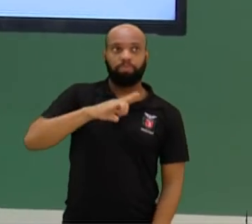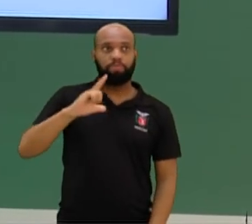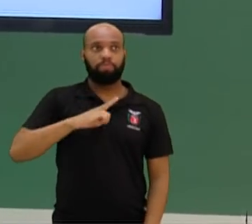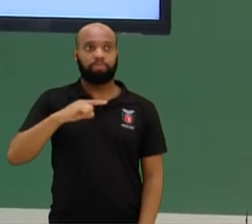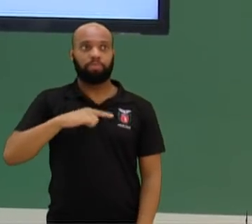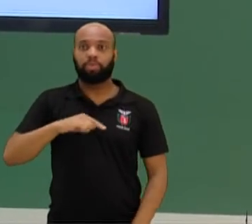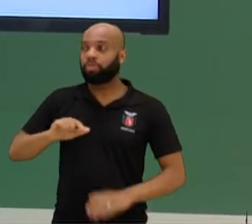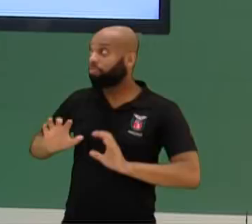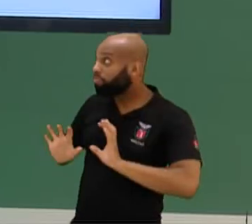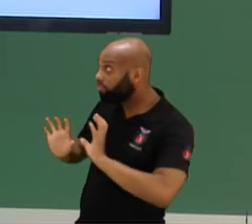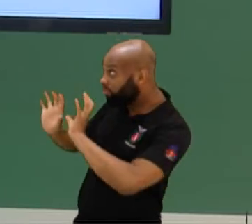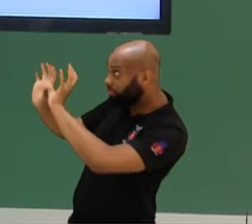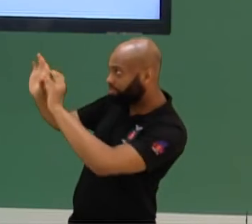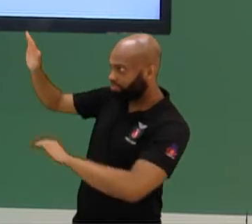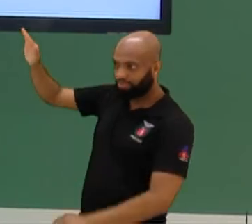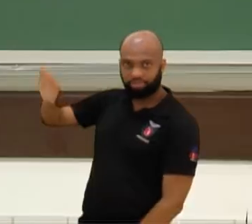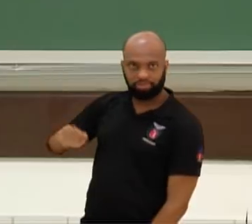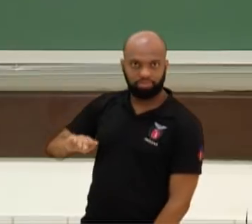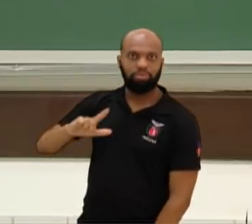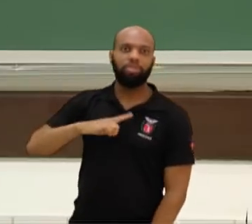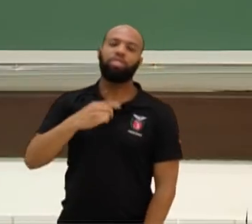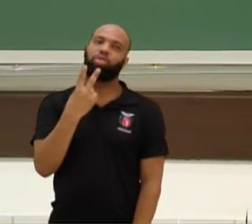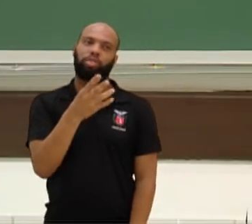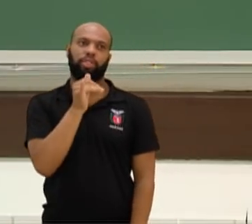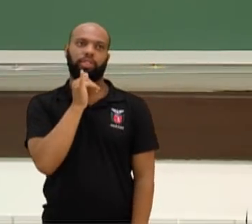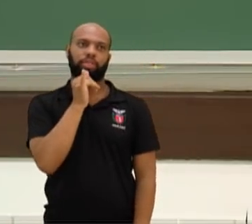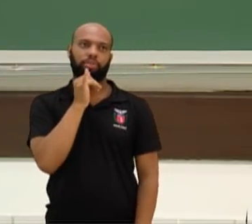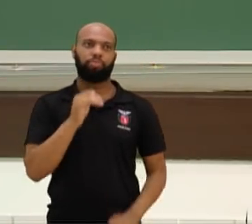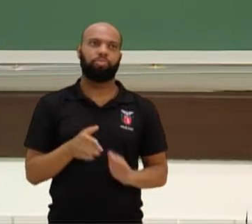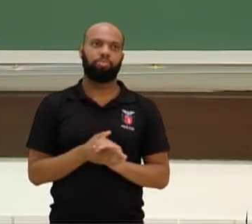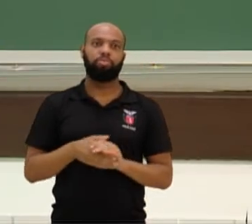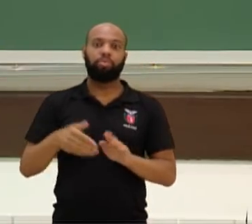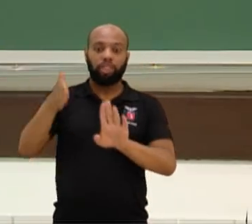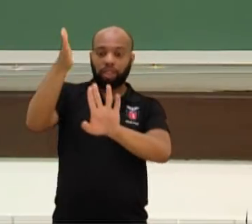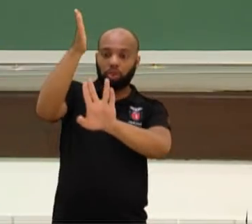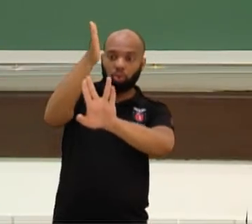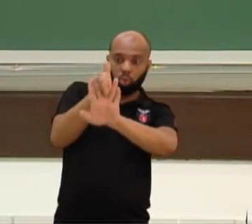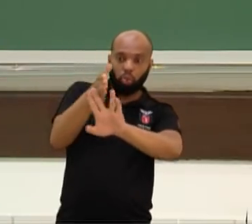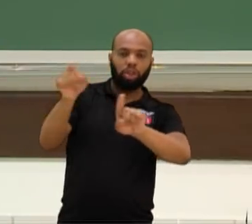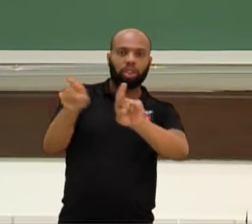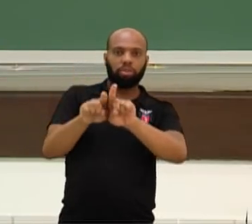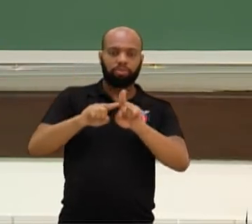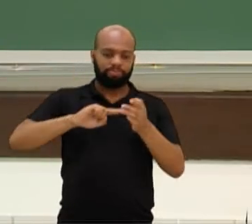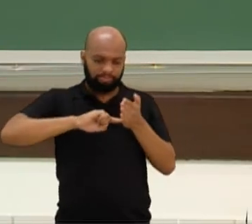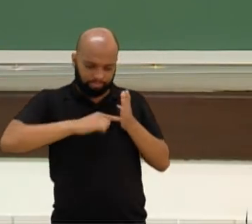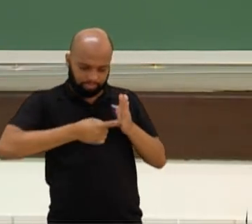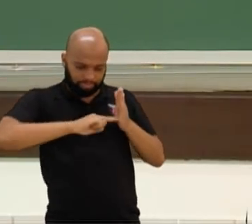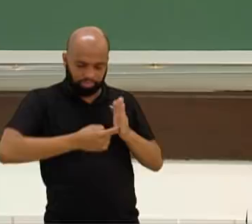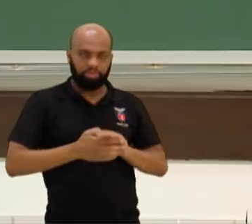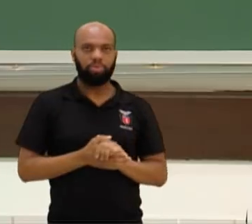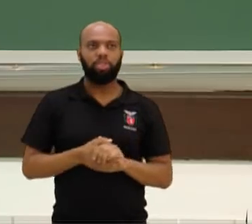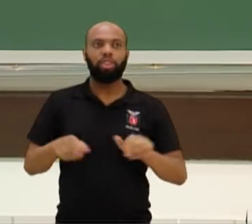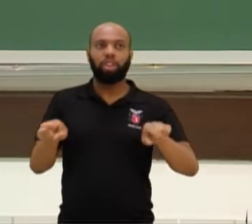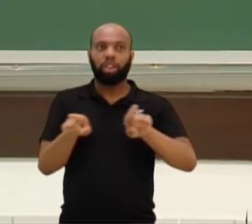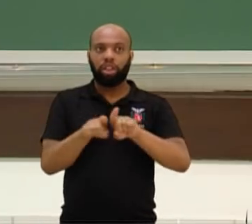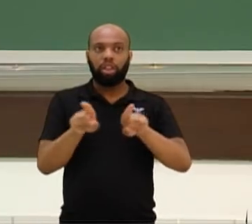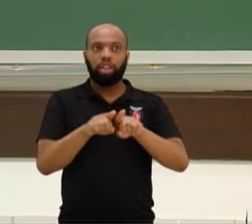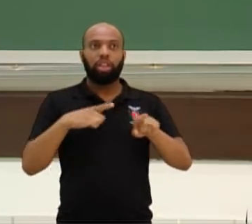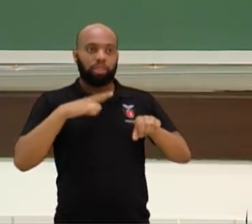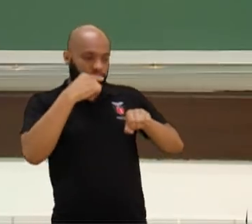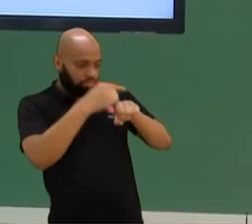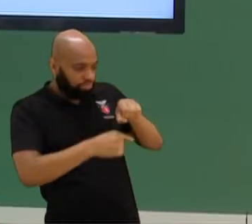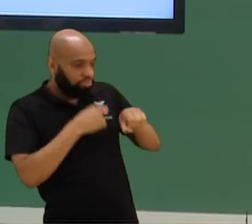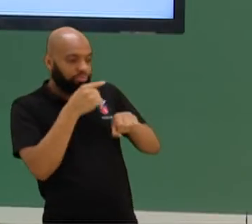as rampas e dois exemplos práticos, a cunha e o parafuso. E as rodas, onde